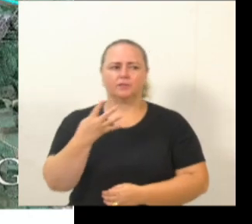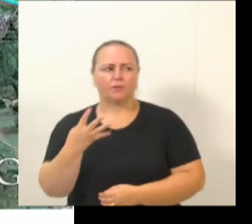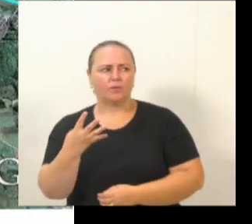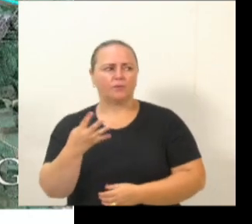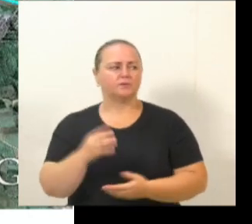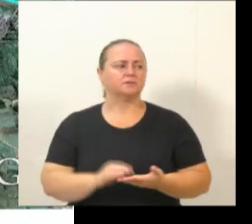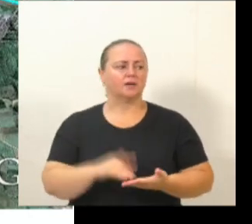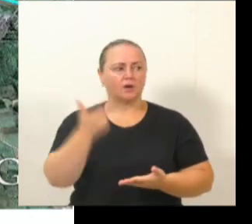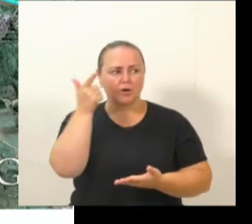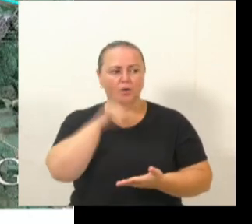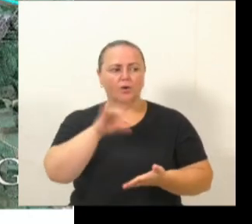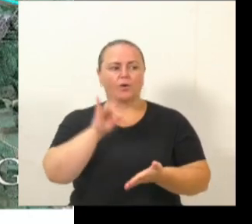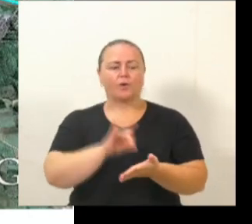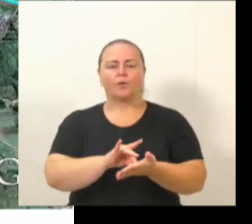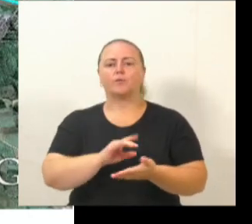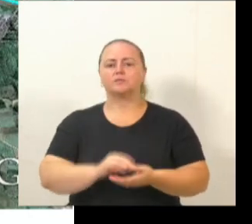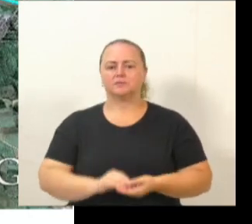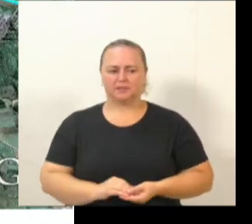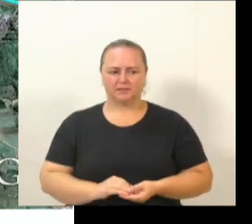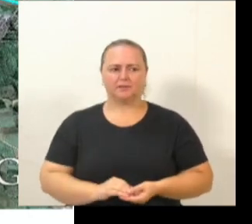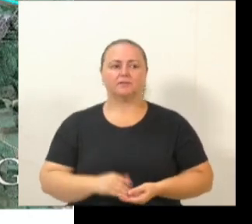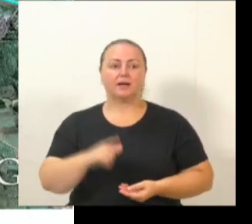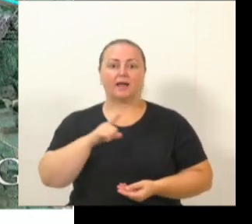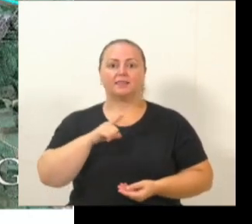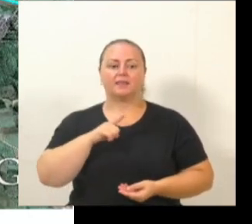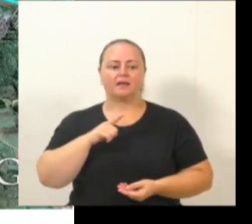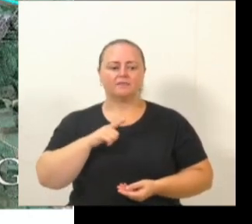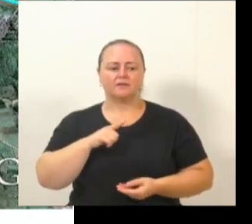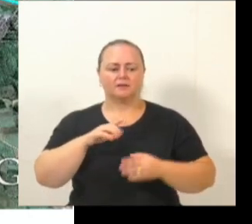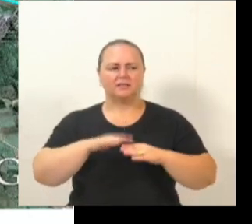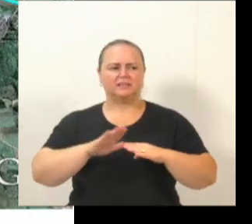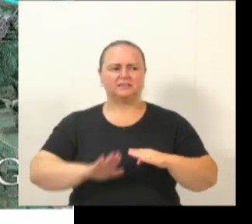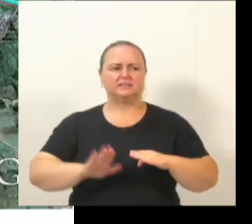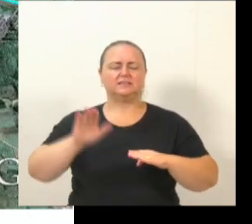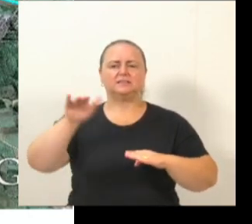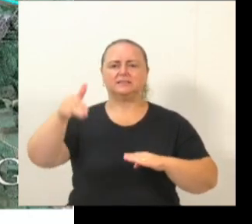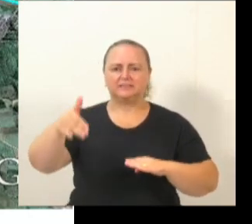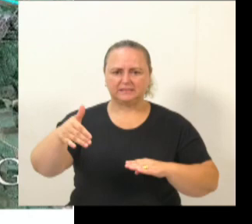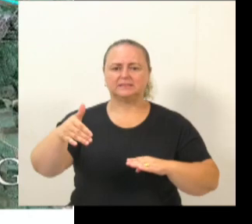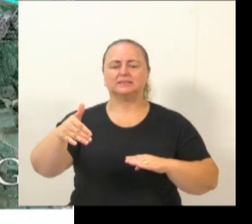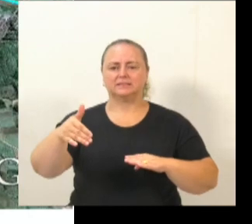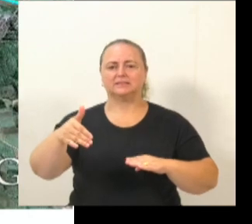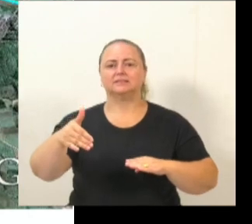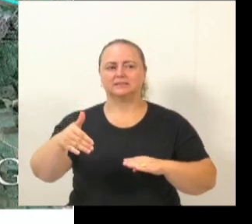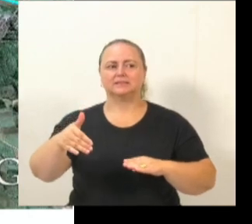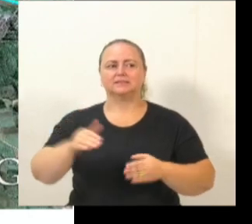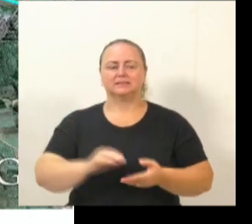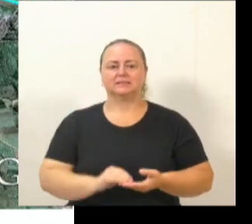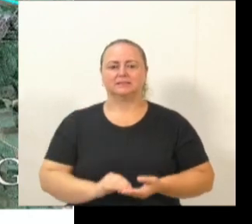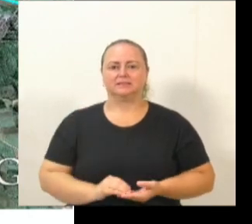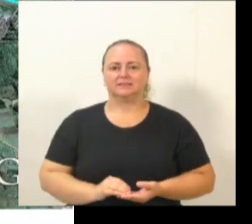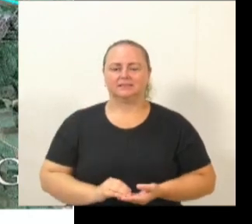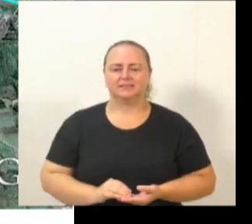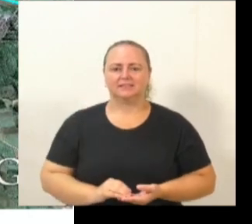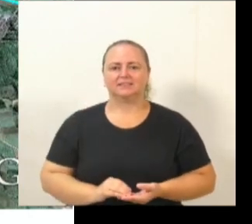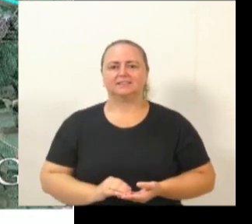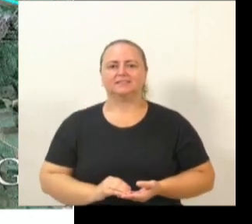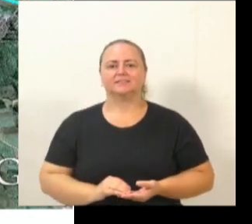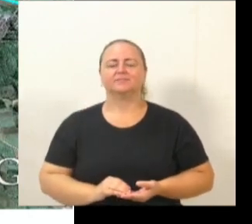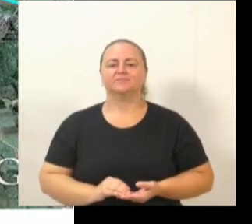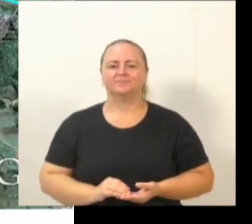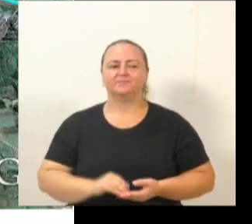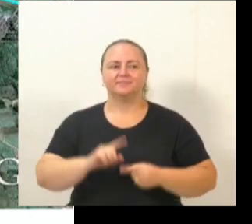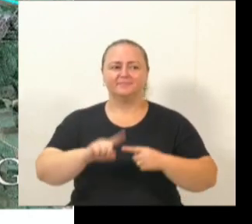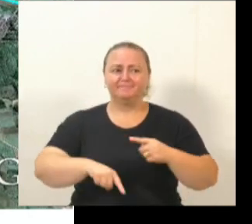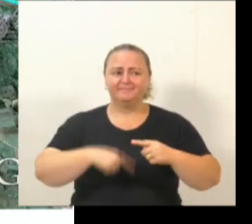então, nas metas de atendimento a partir daquela época. E aí, as novas metas de cobertura do serviço, que foram do